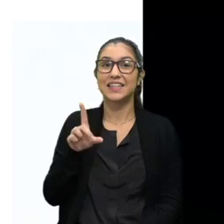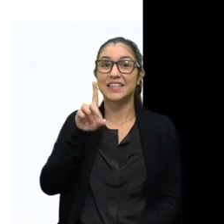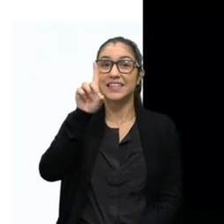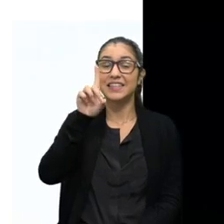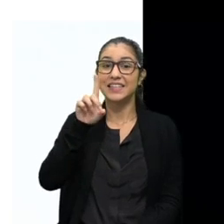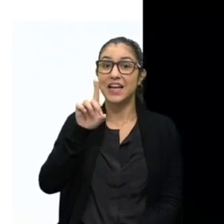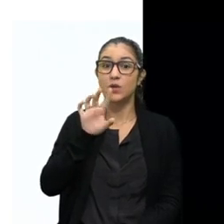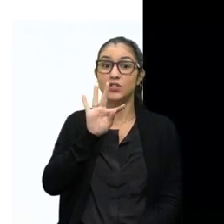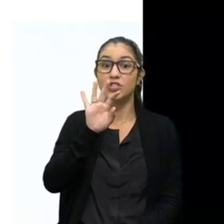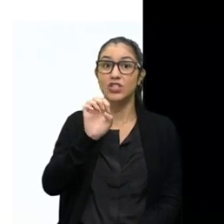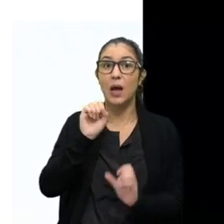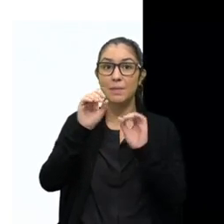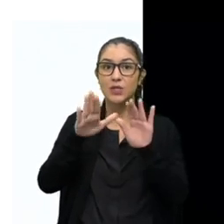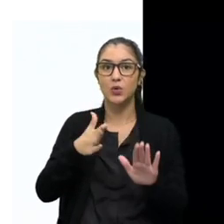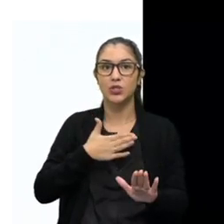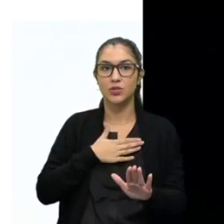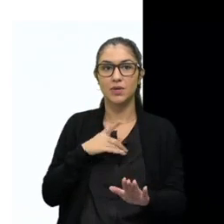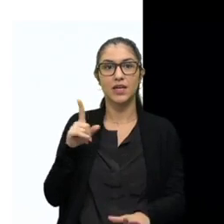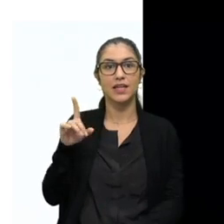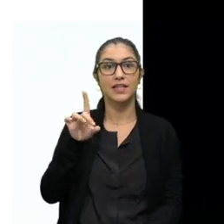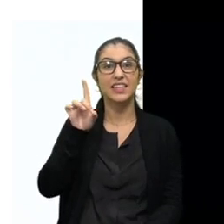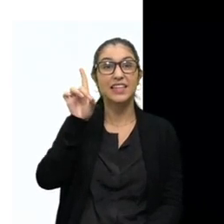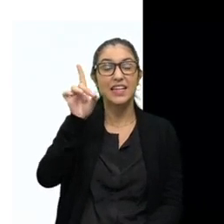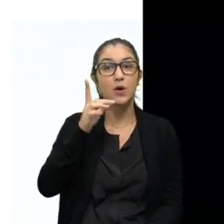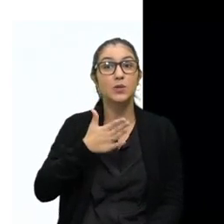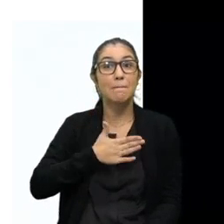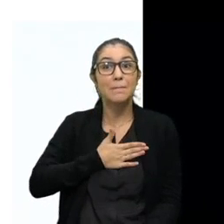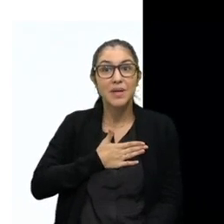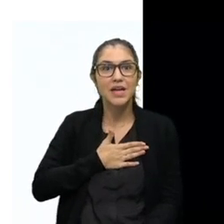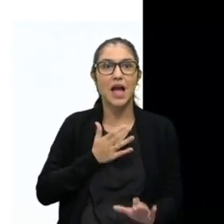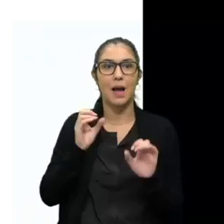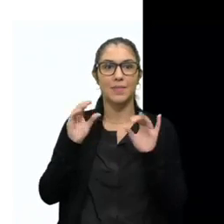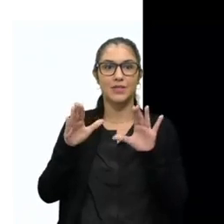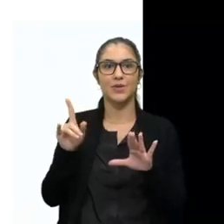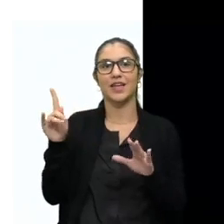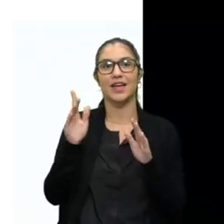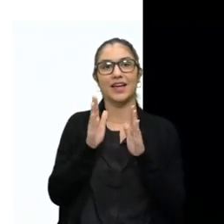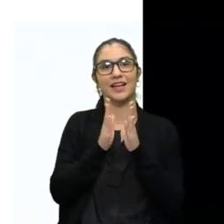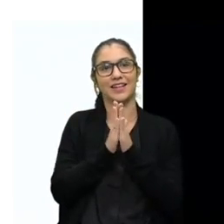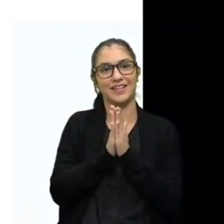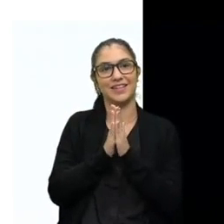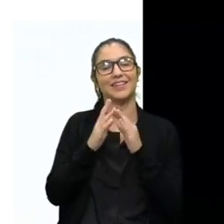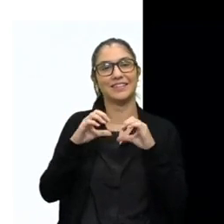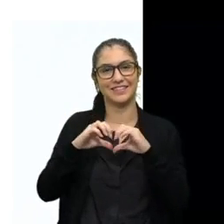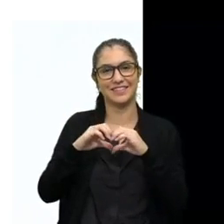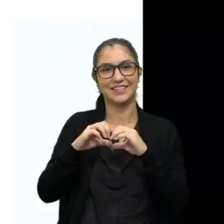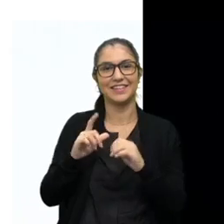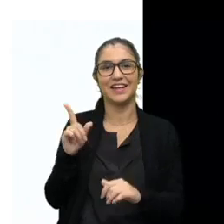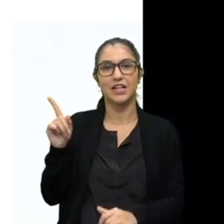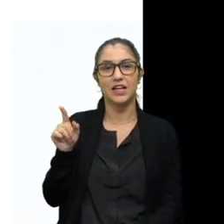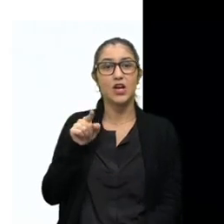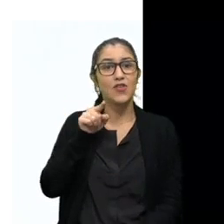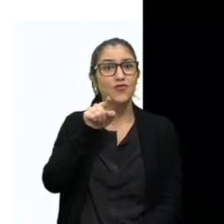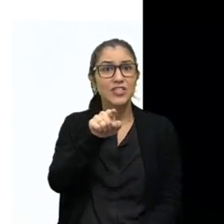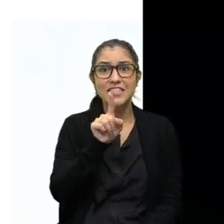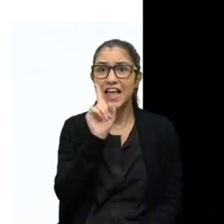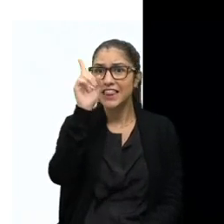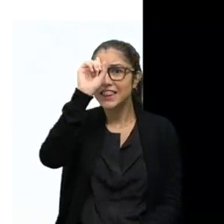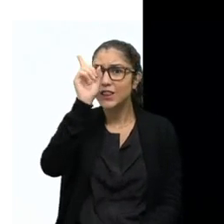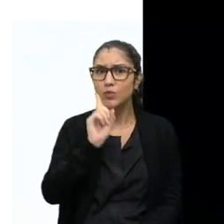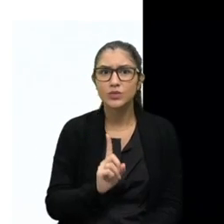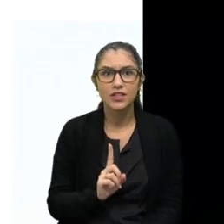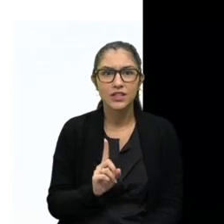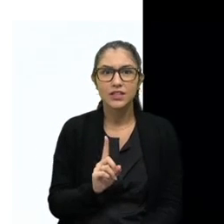Deus te abençoe de mim. Ela responde, Deus me abençoe. Ele coloca lá um amém. Aí ela explica ainda, você